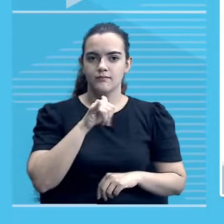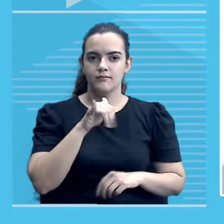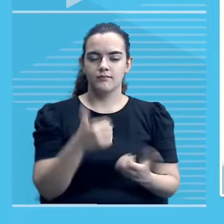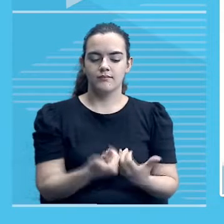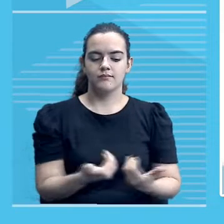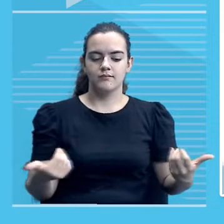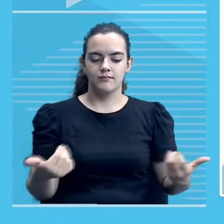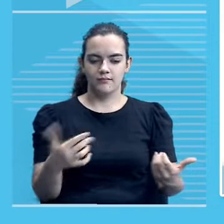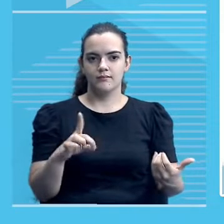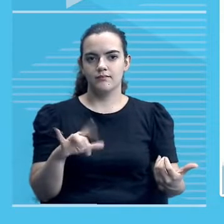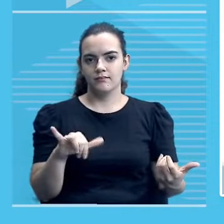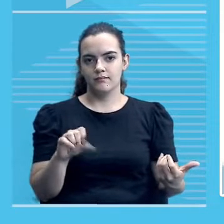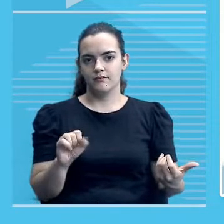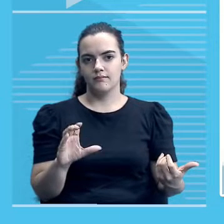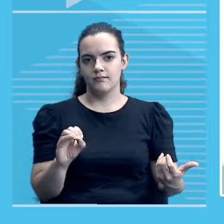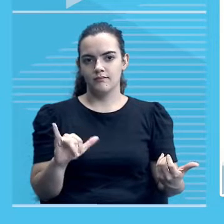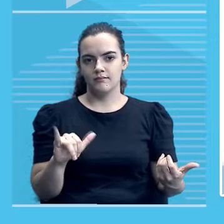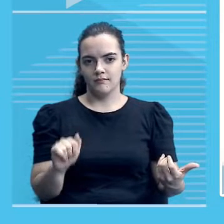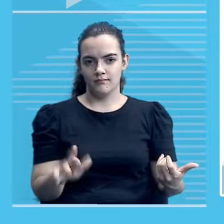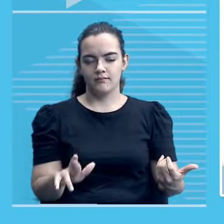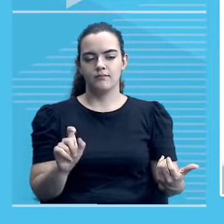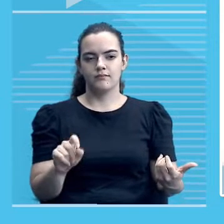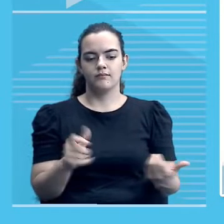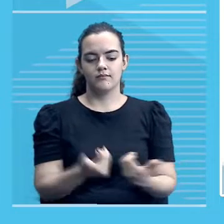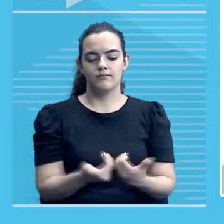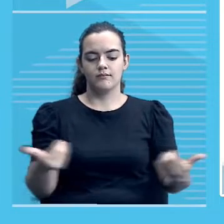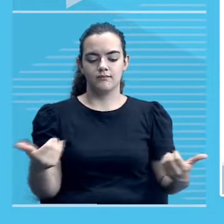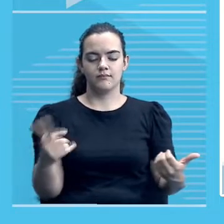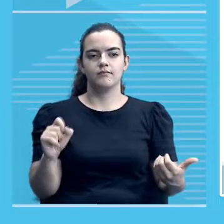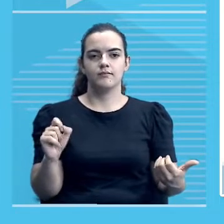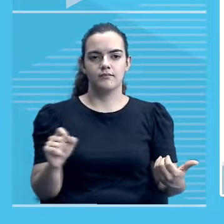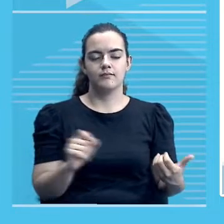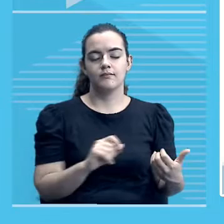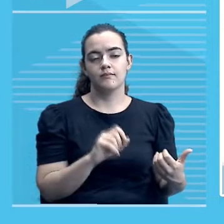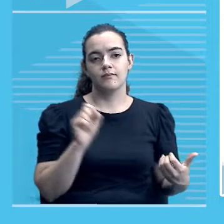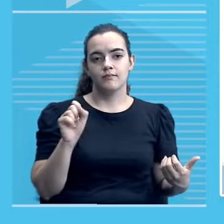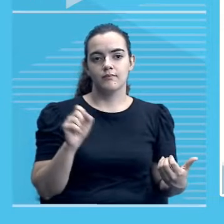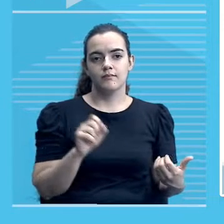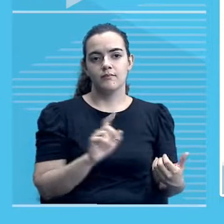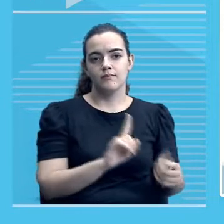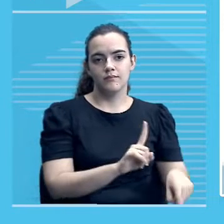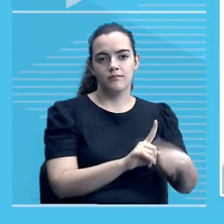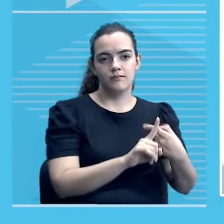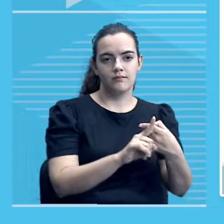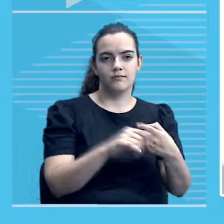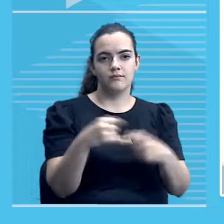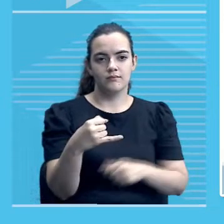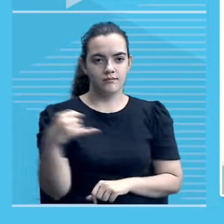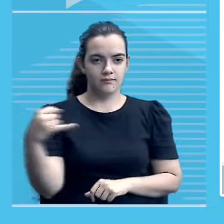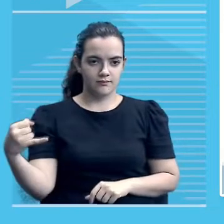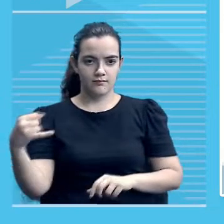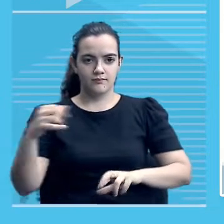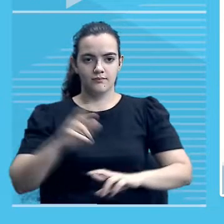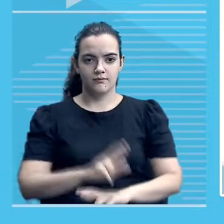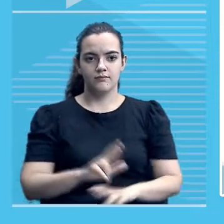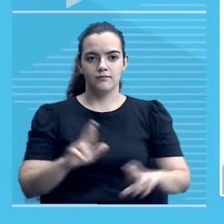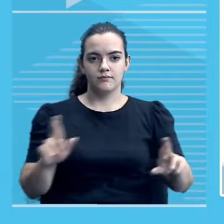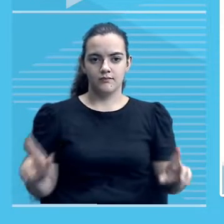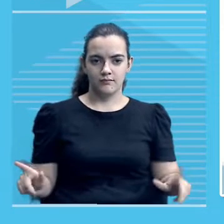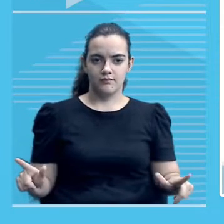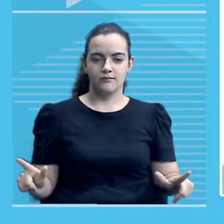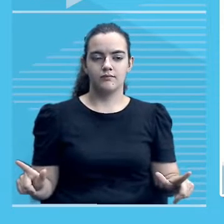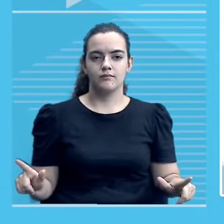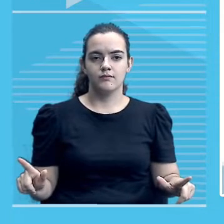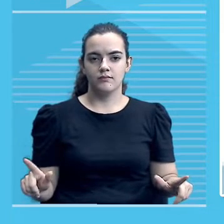dissociação iônica, libertando pelo menos um cátion diferente de H+, e um